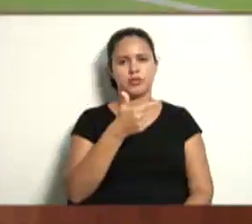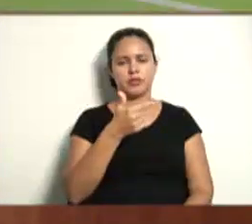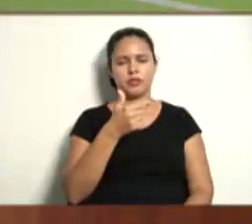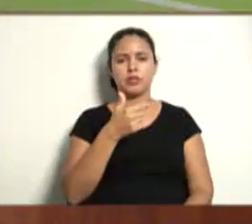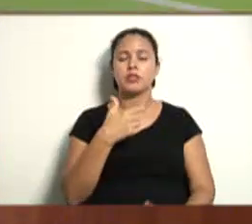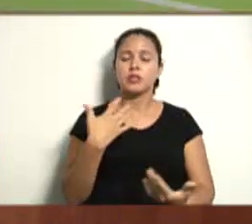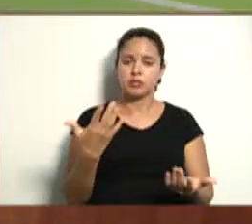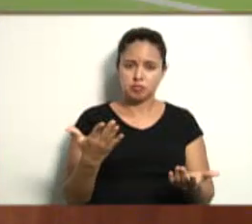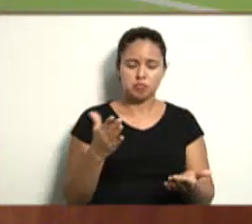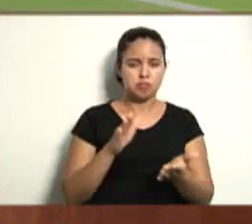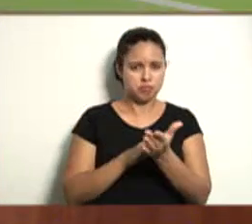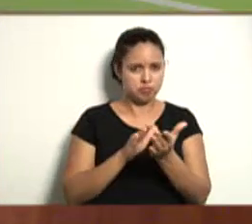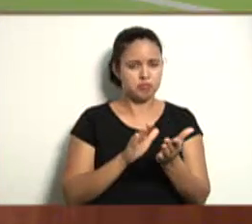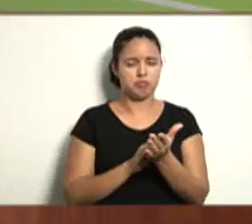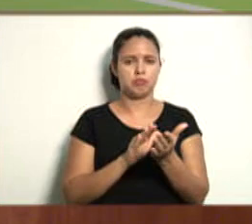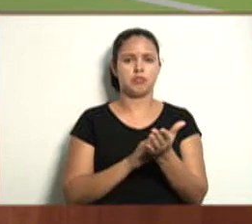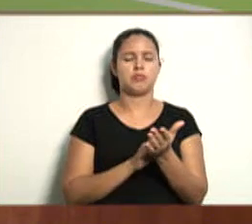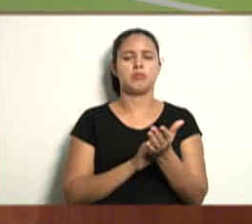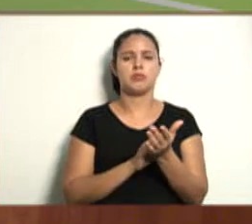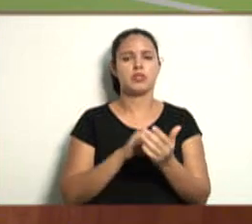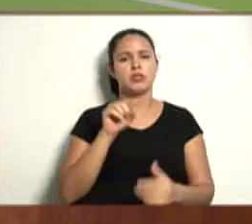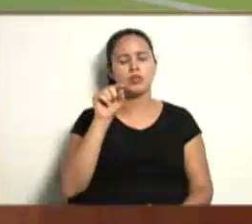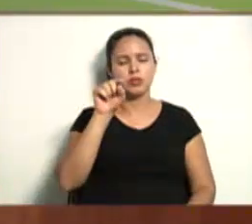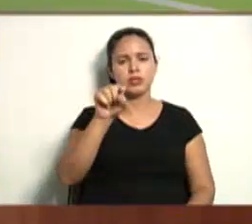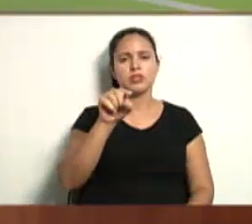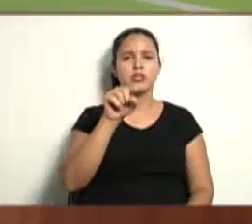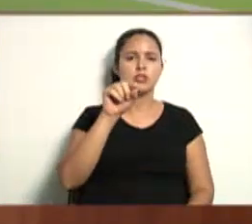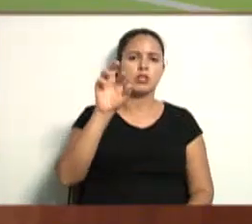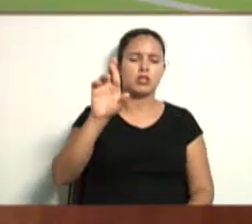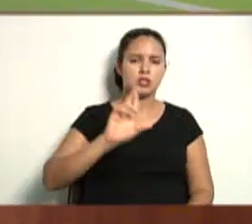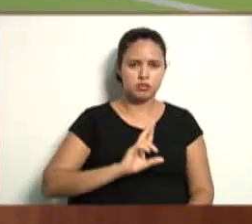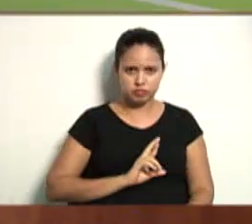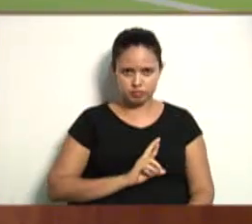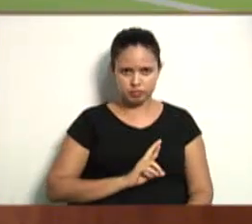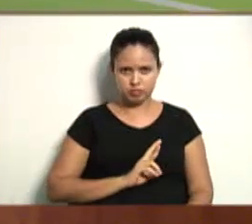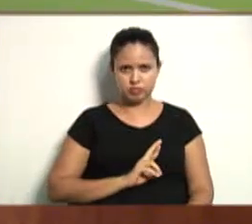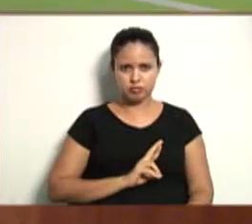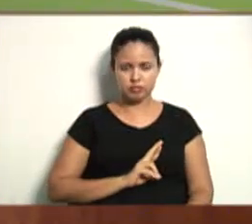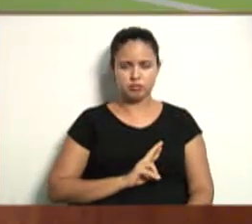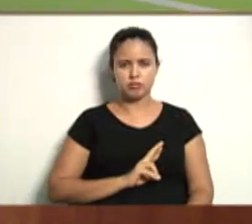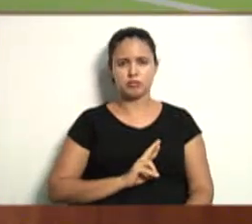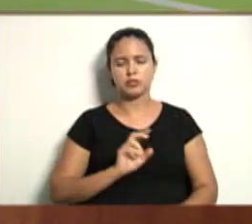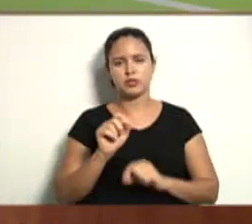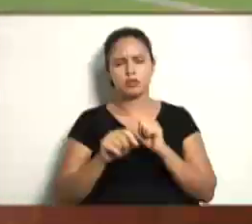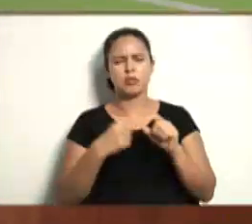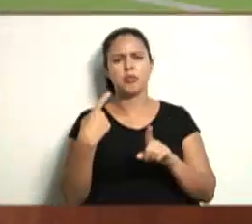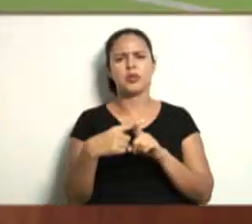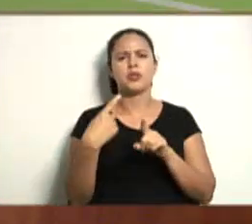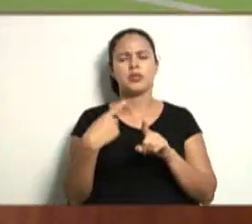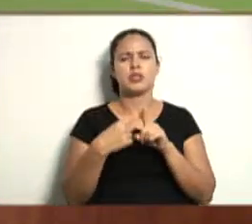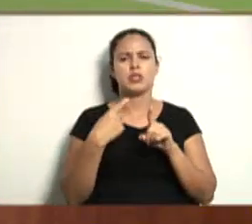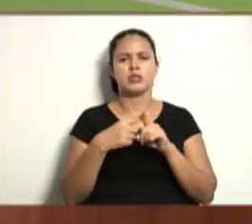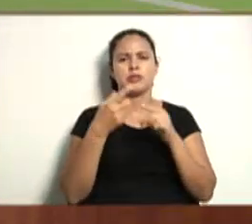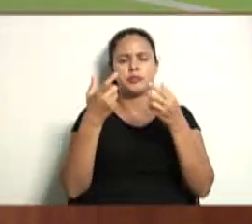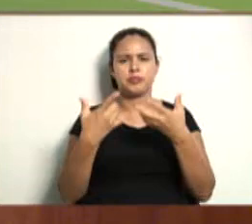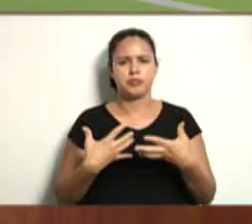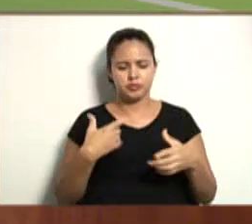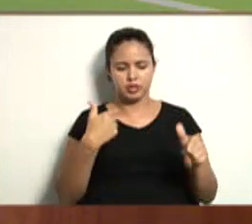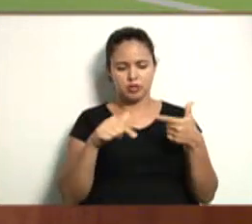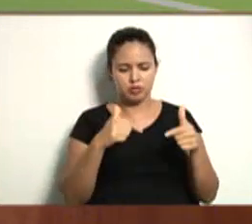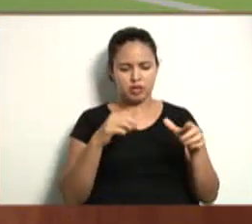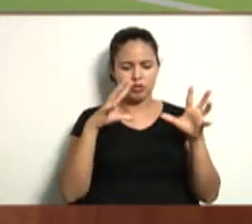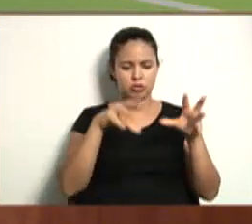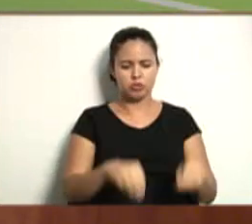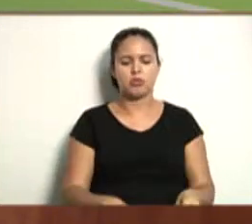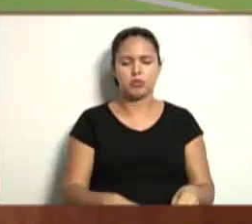parabéns aí, Ivan. A sua resposta sobre por que que dizemos que há trabalho em